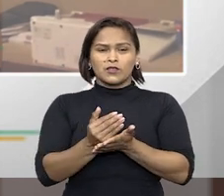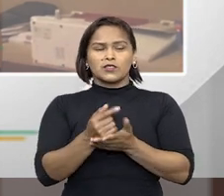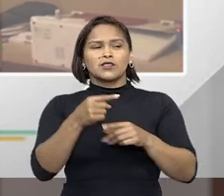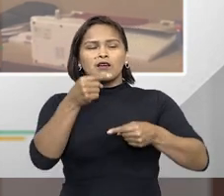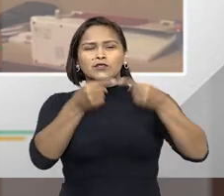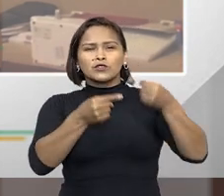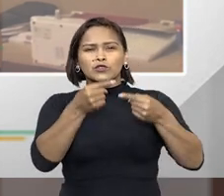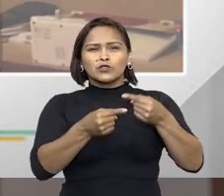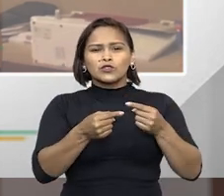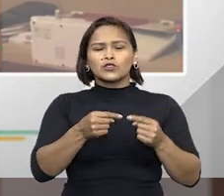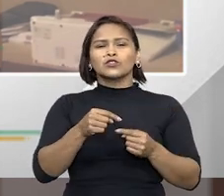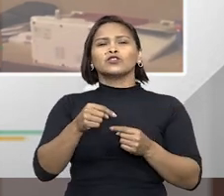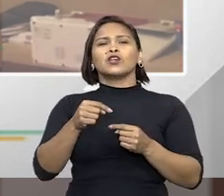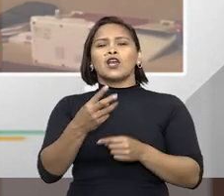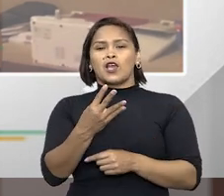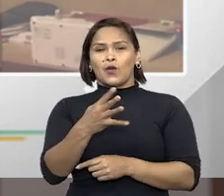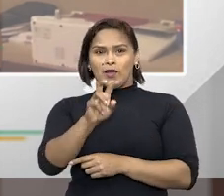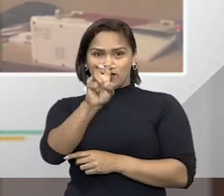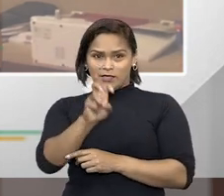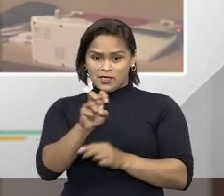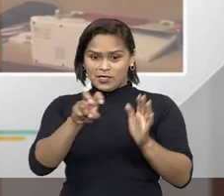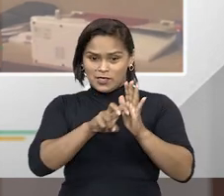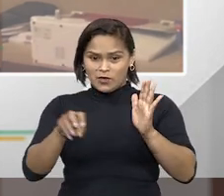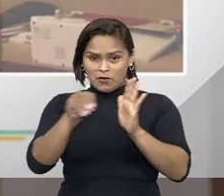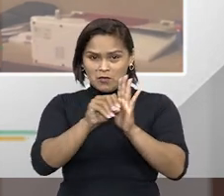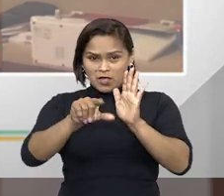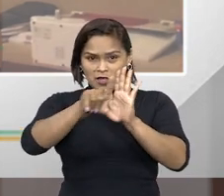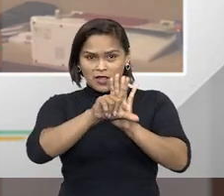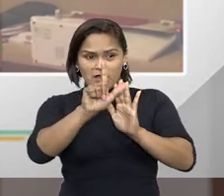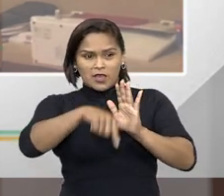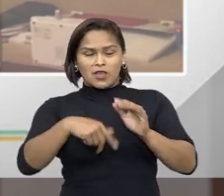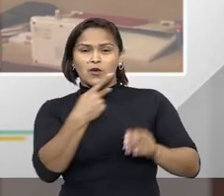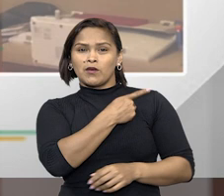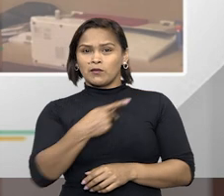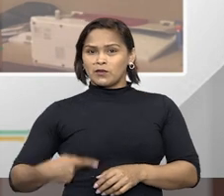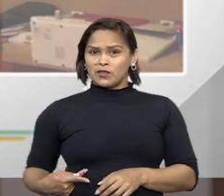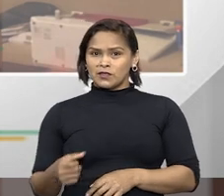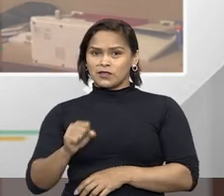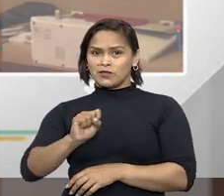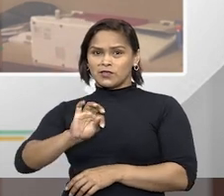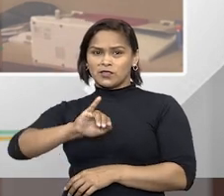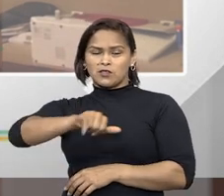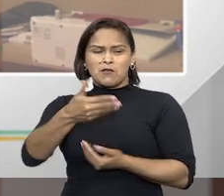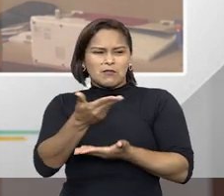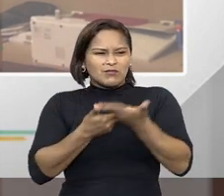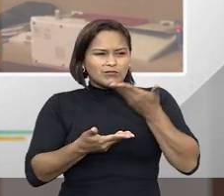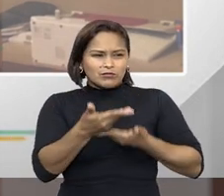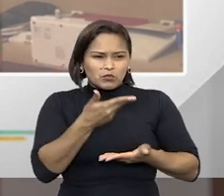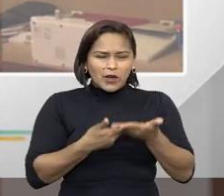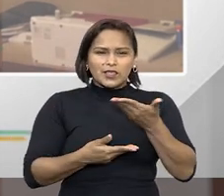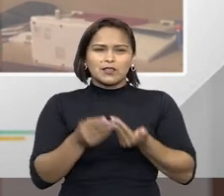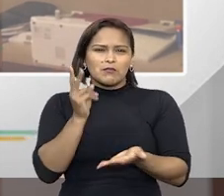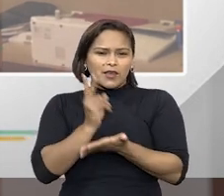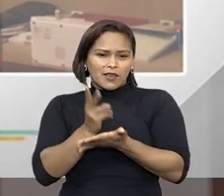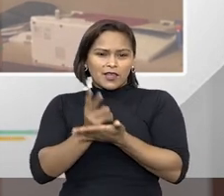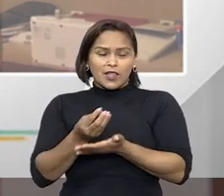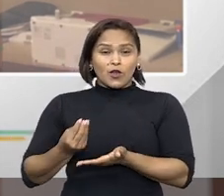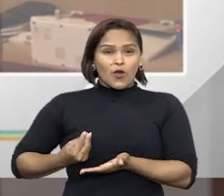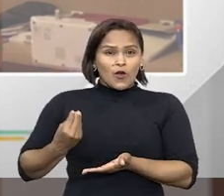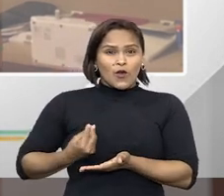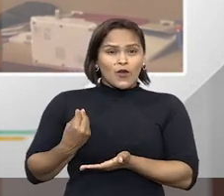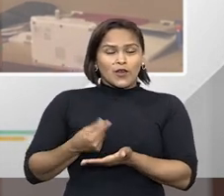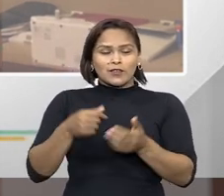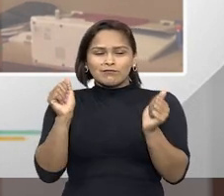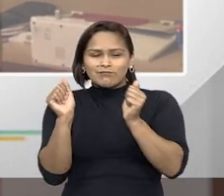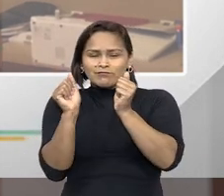discutindo a Emenda 45, eu era o presidente do STJ, então participei muito ativamente com o presidente do Supremo, que era o